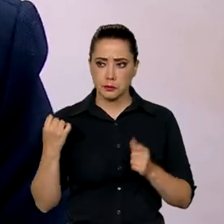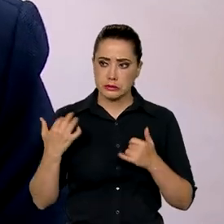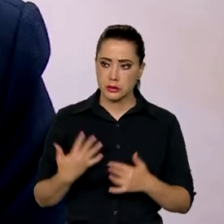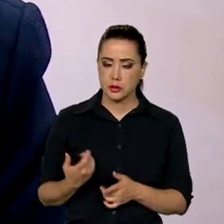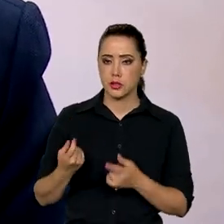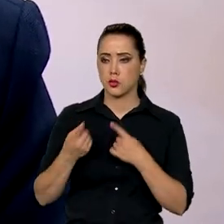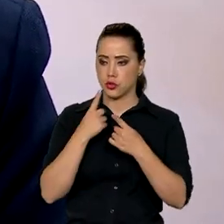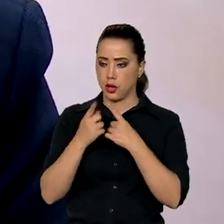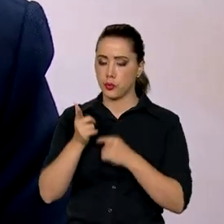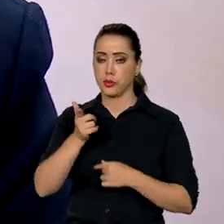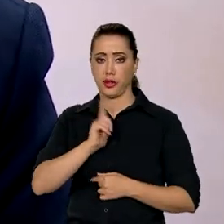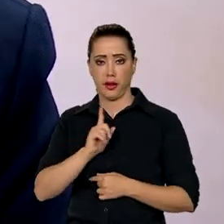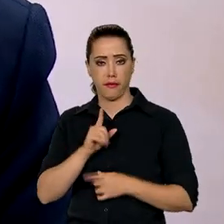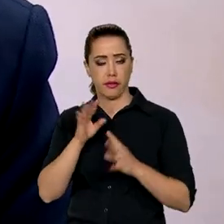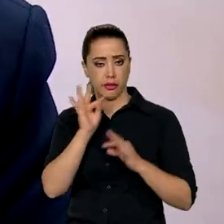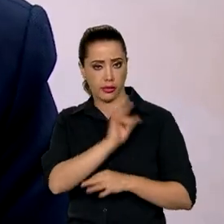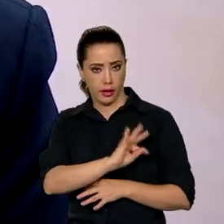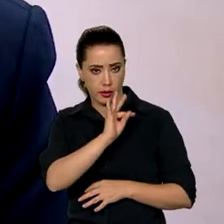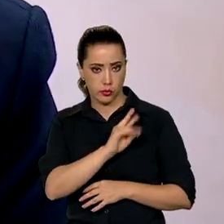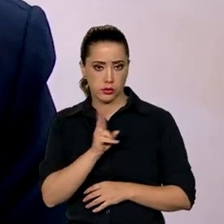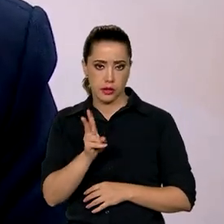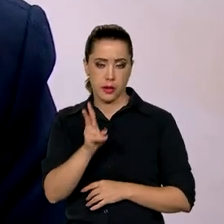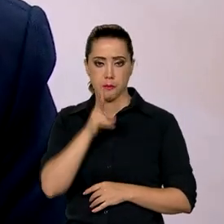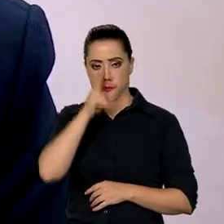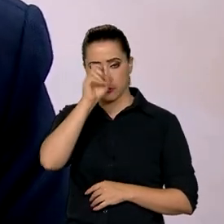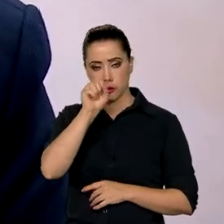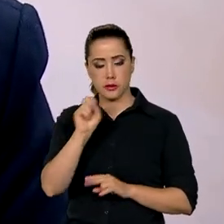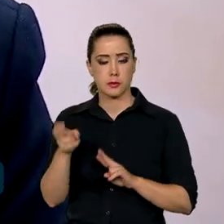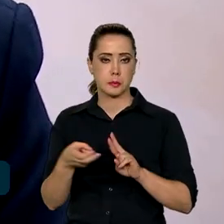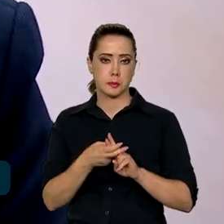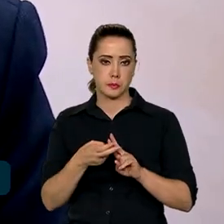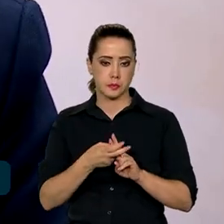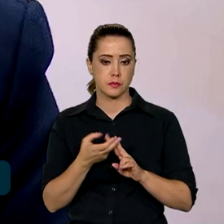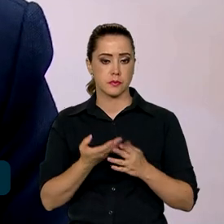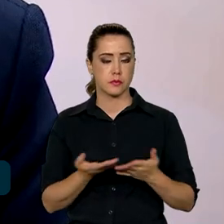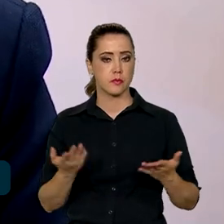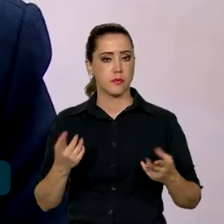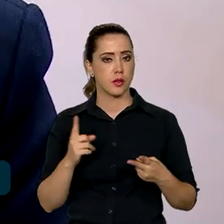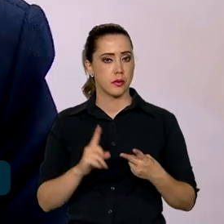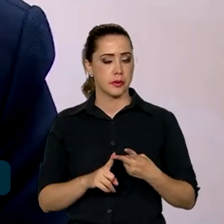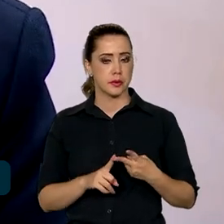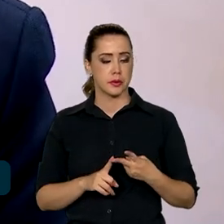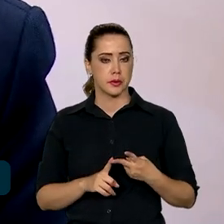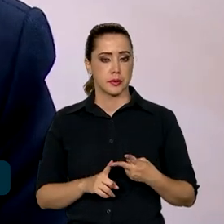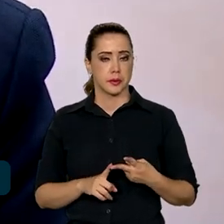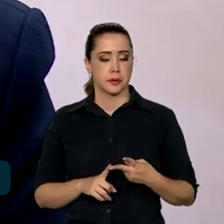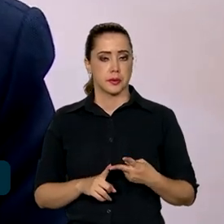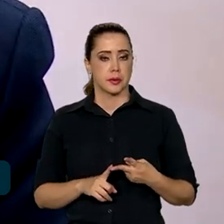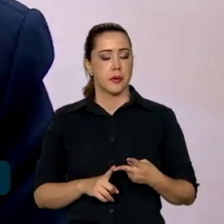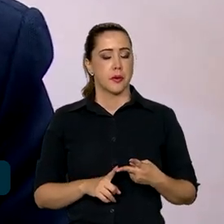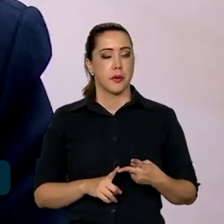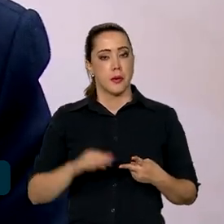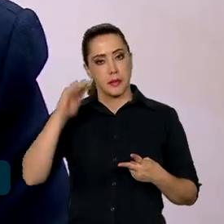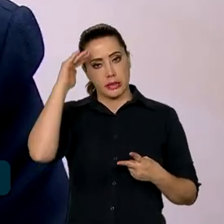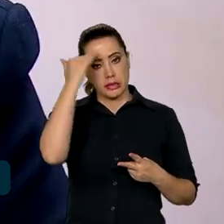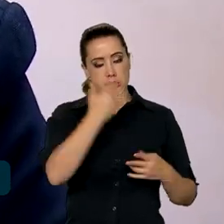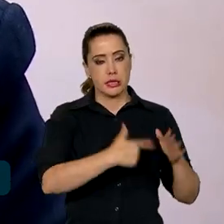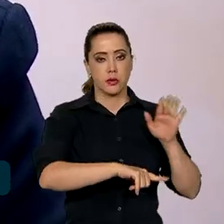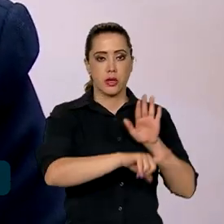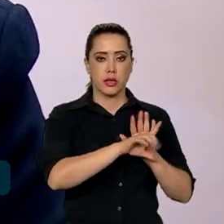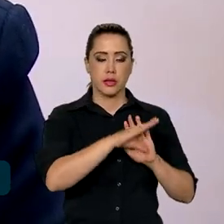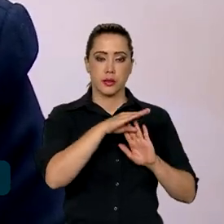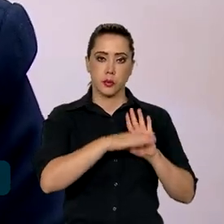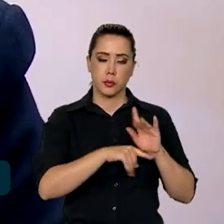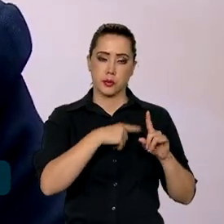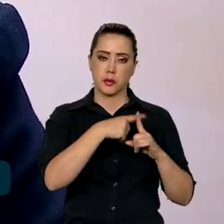objetivo que primeiro fortalecimento do Sistema Único de Saúde segundo dentro da lei do programa mais médico